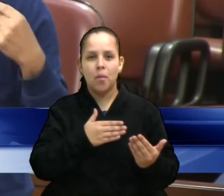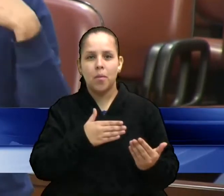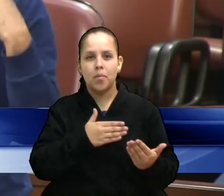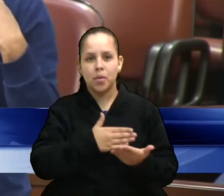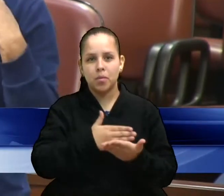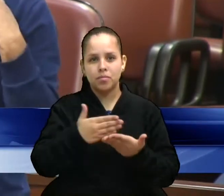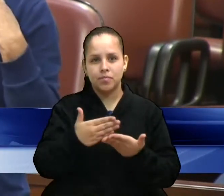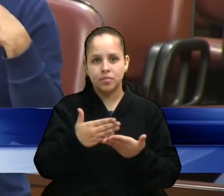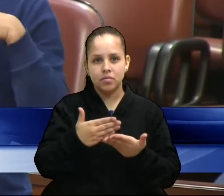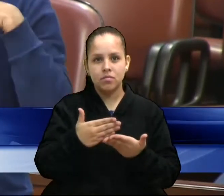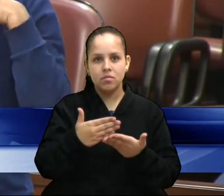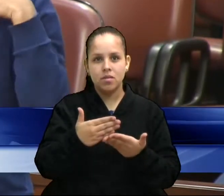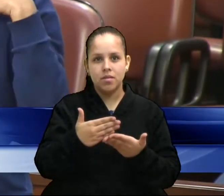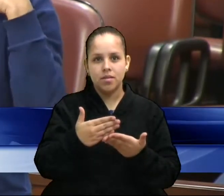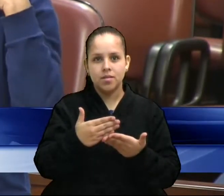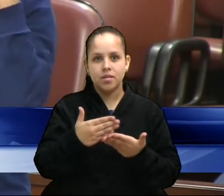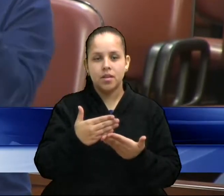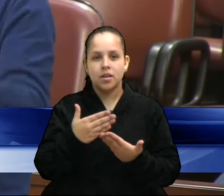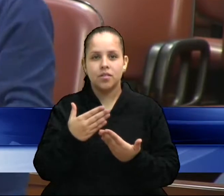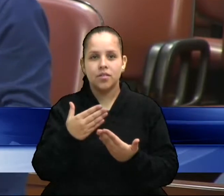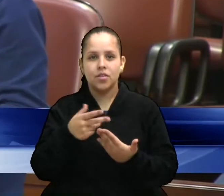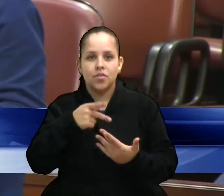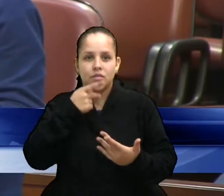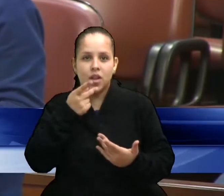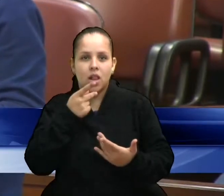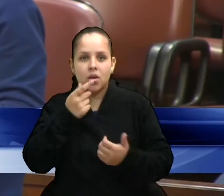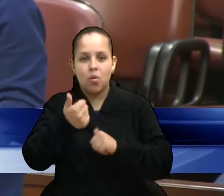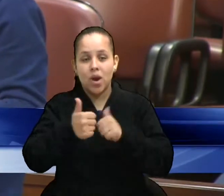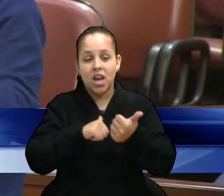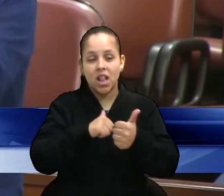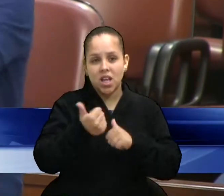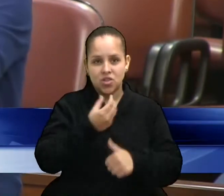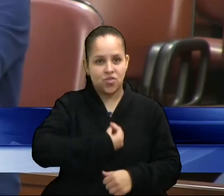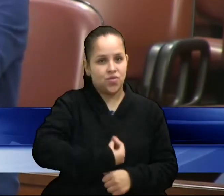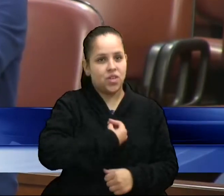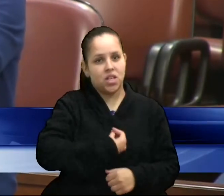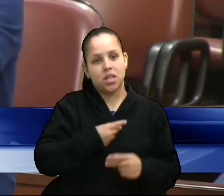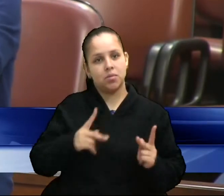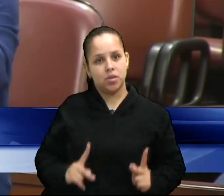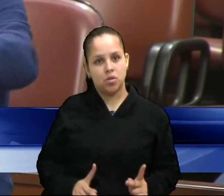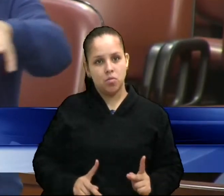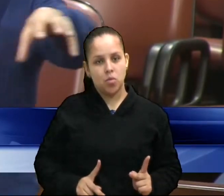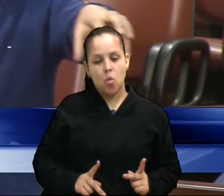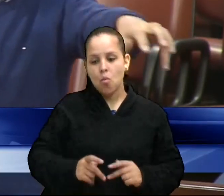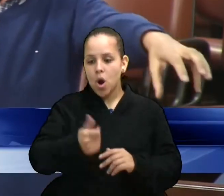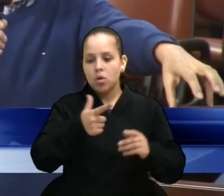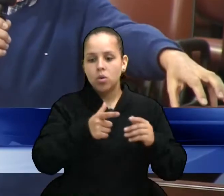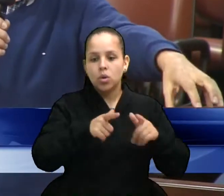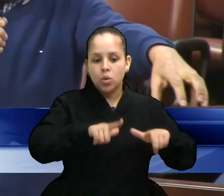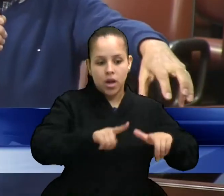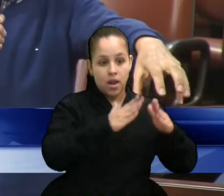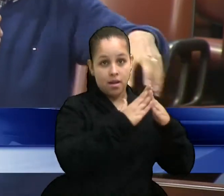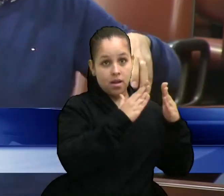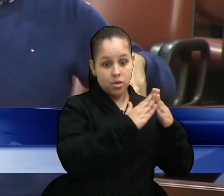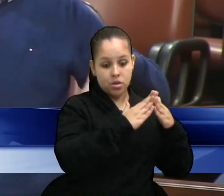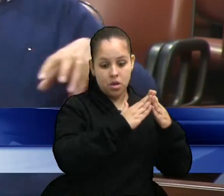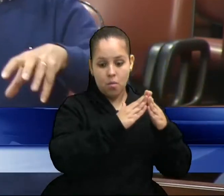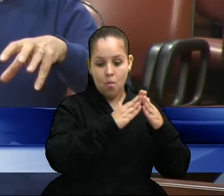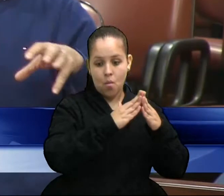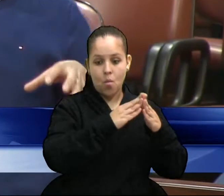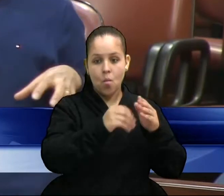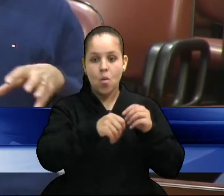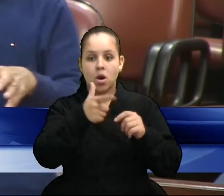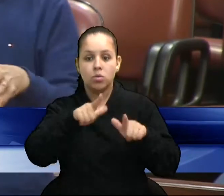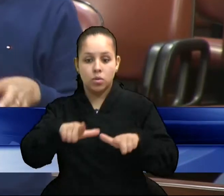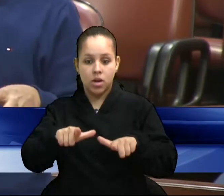isto define a minha qualidade de vida. Aonde eu posso morar, aonde eu posso trabalhar, como eu